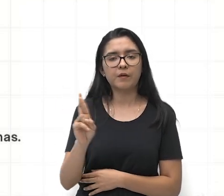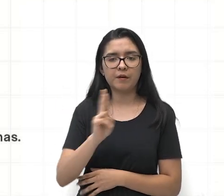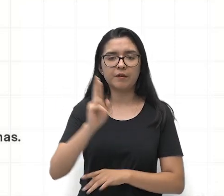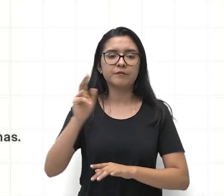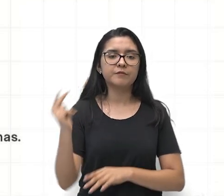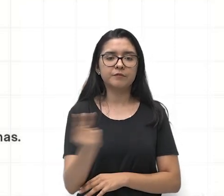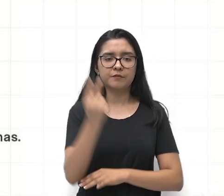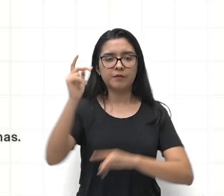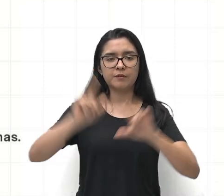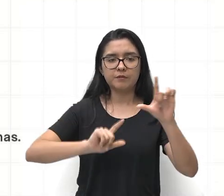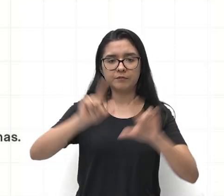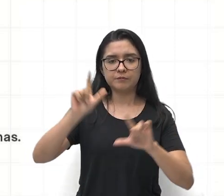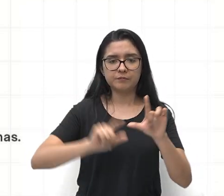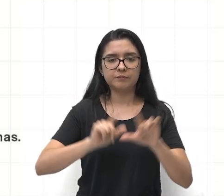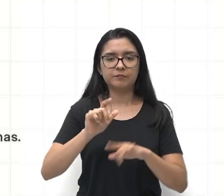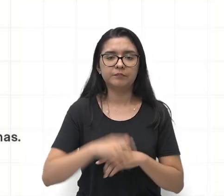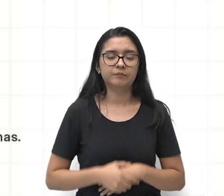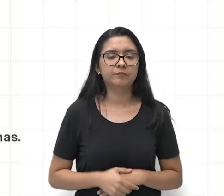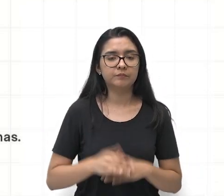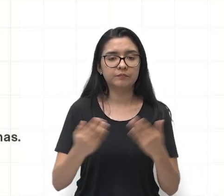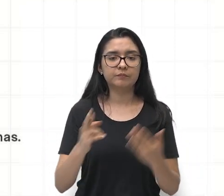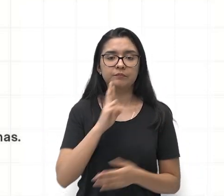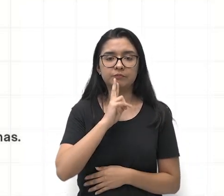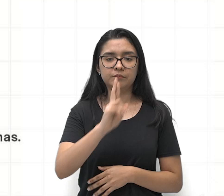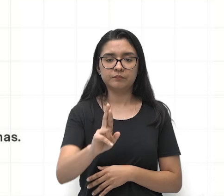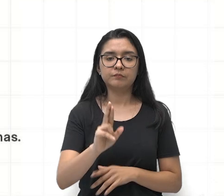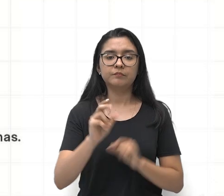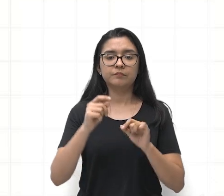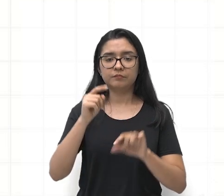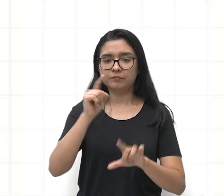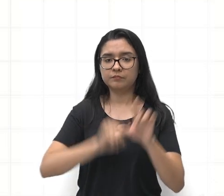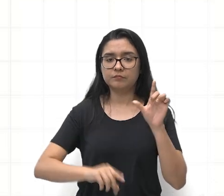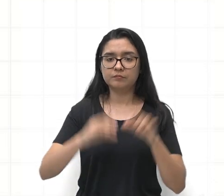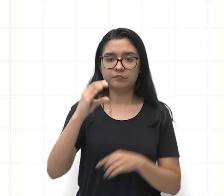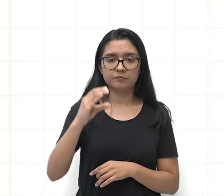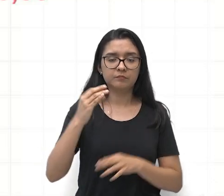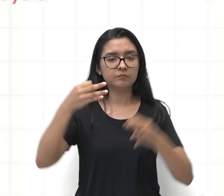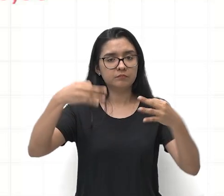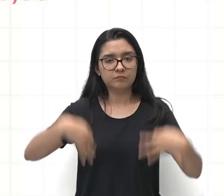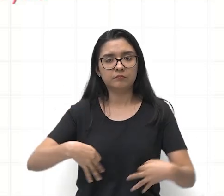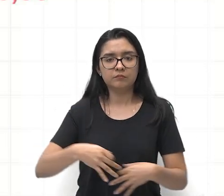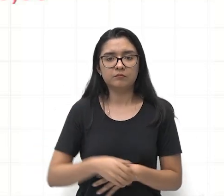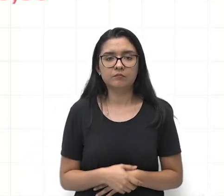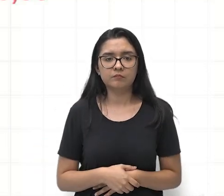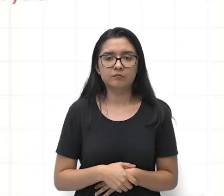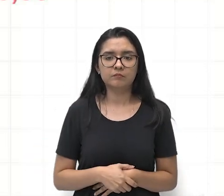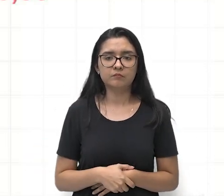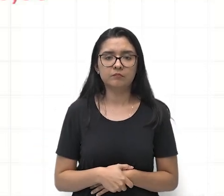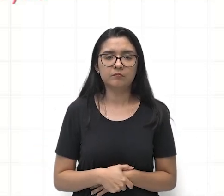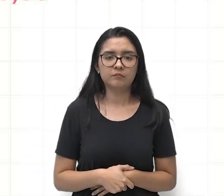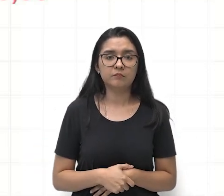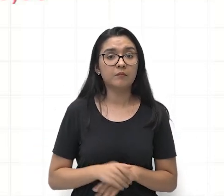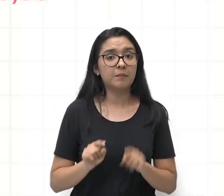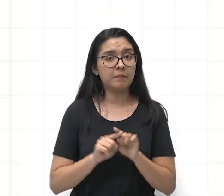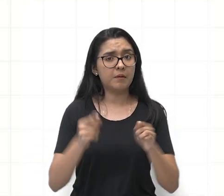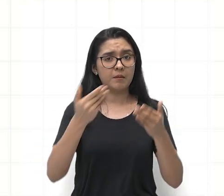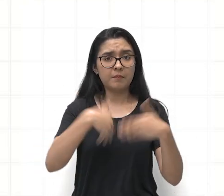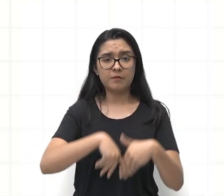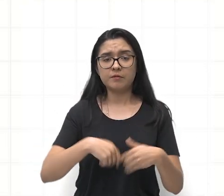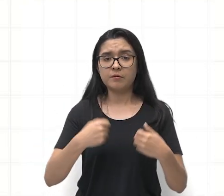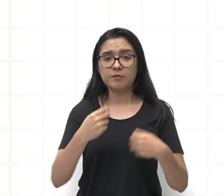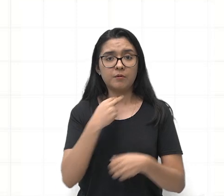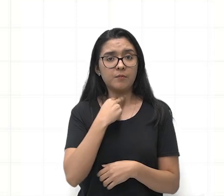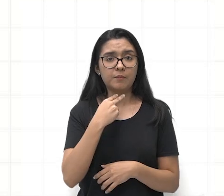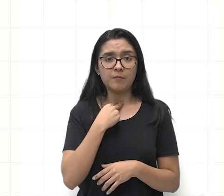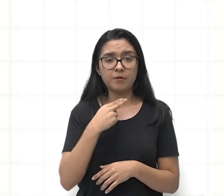4.675, ou seja, correção aqui, ó, letra C, show de bola, nós acertamos a questão. Só que na prova não pode usar calculadora, por isso tem que